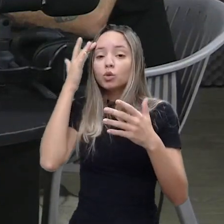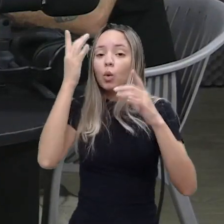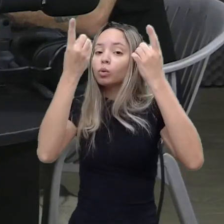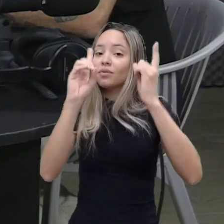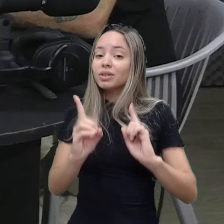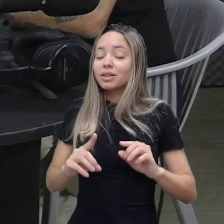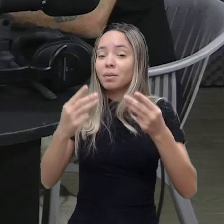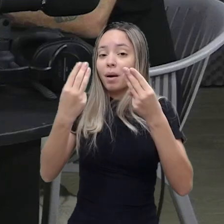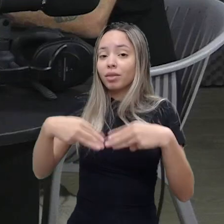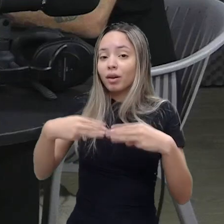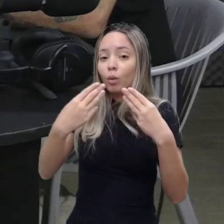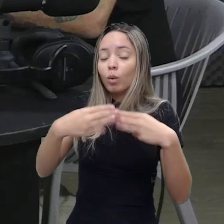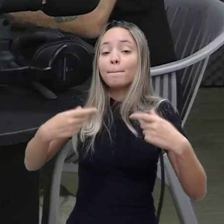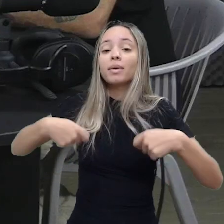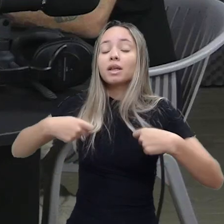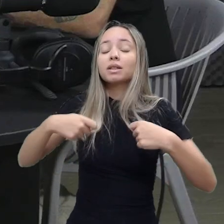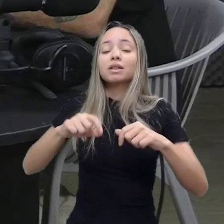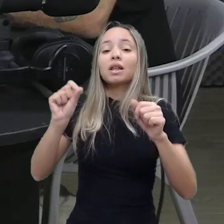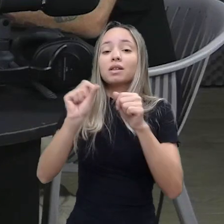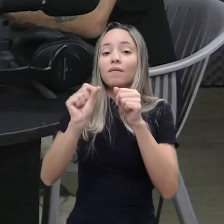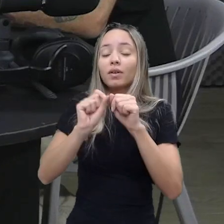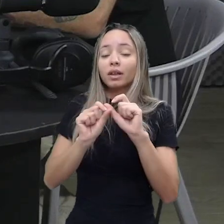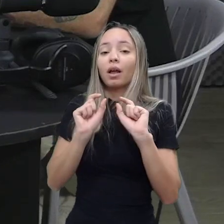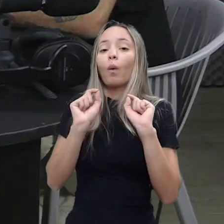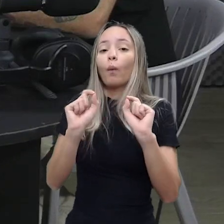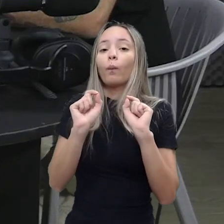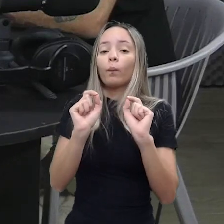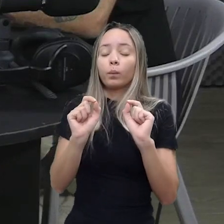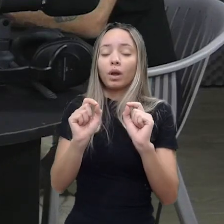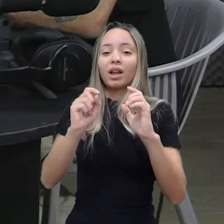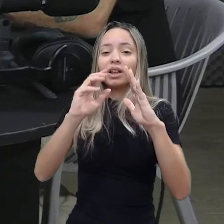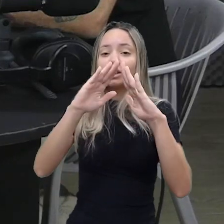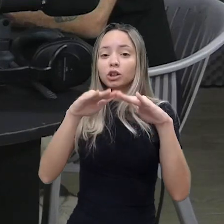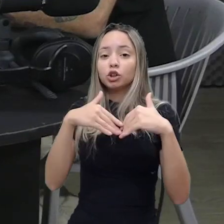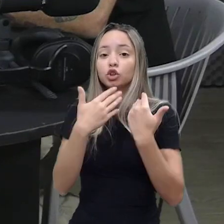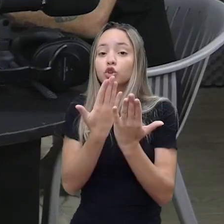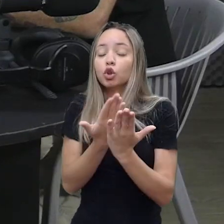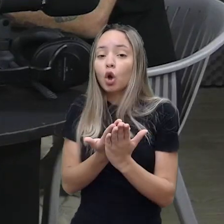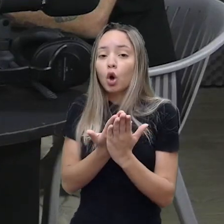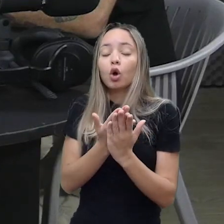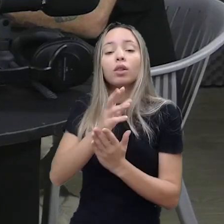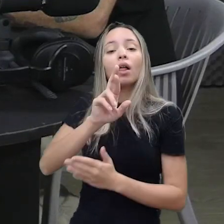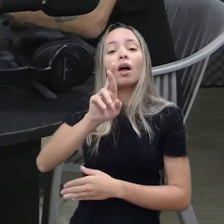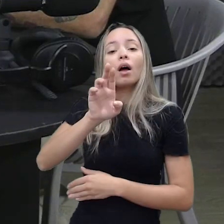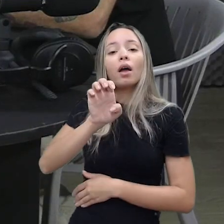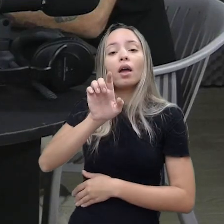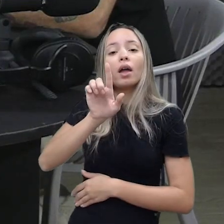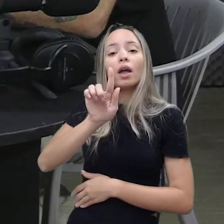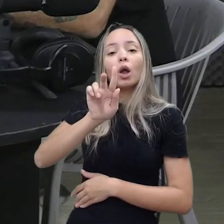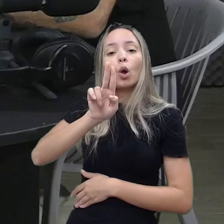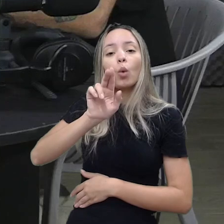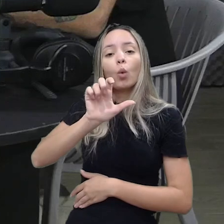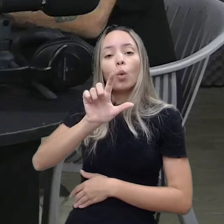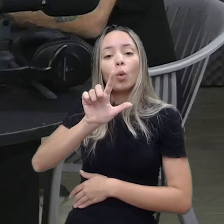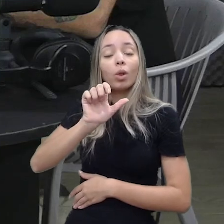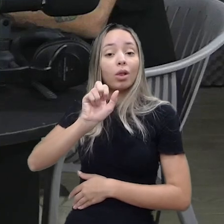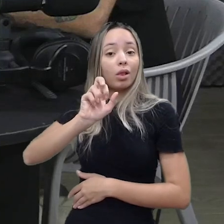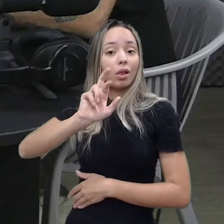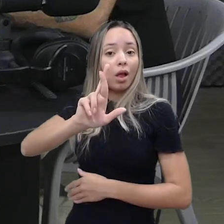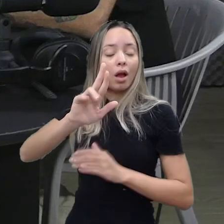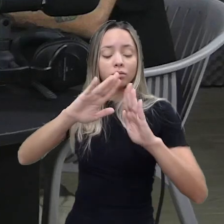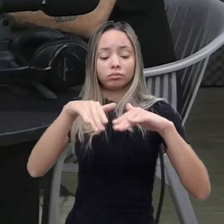deficiência devem ser realizadas em escolas regulares, em salas de aula comuns, tá? Por